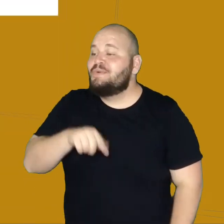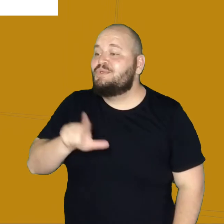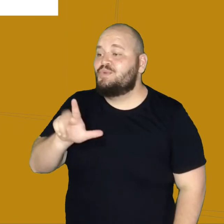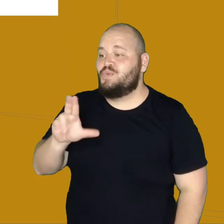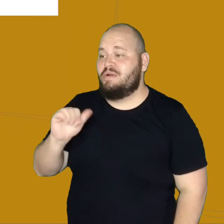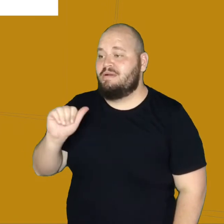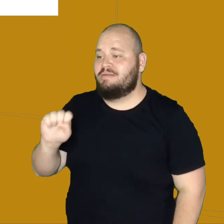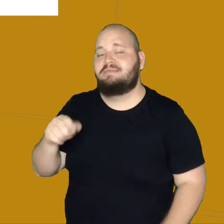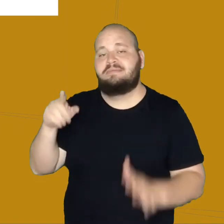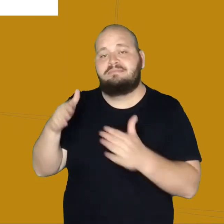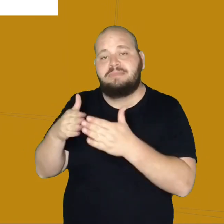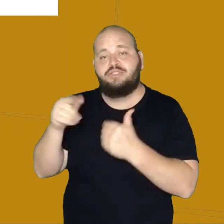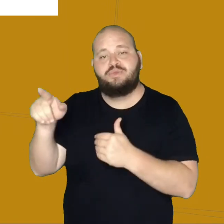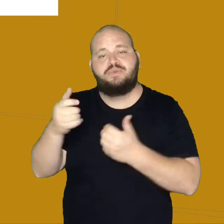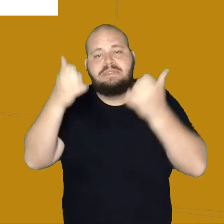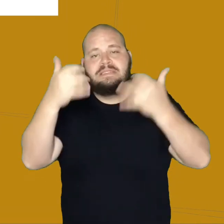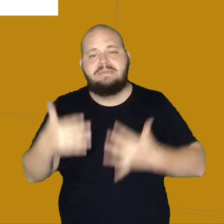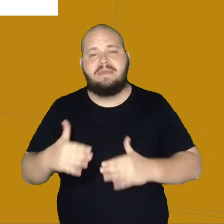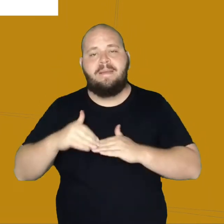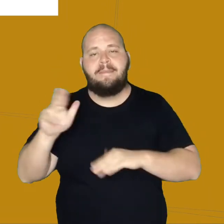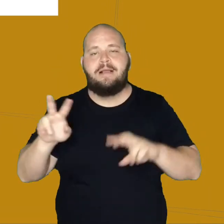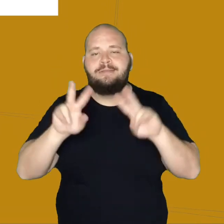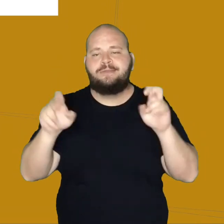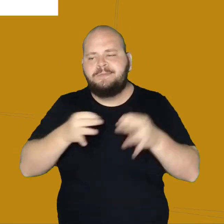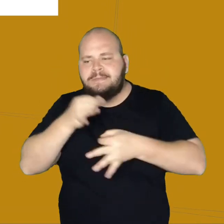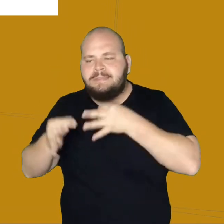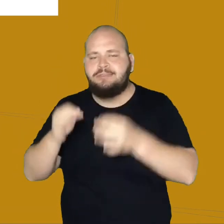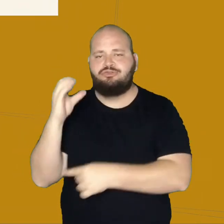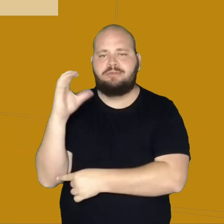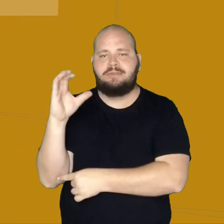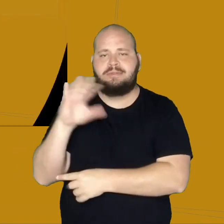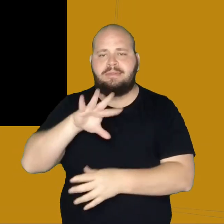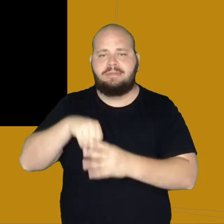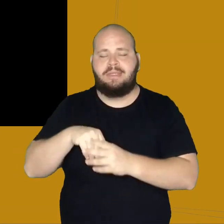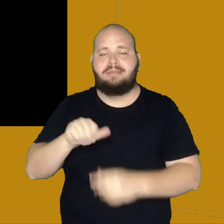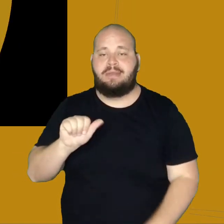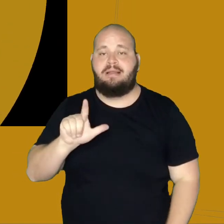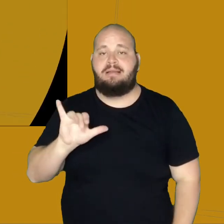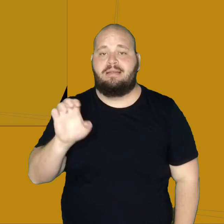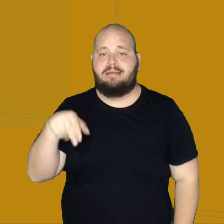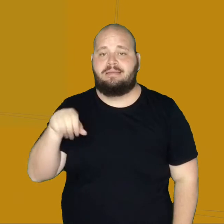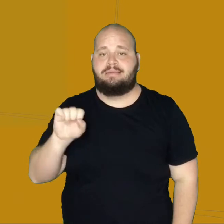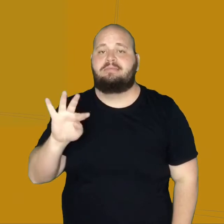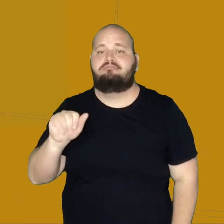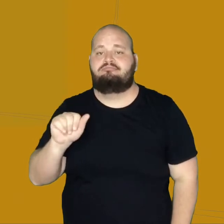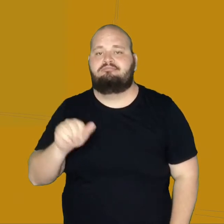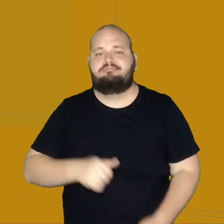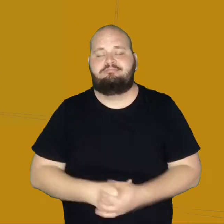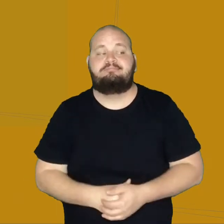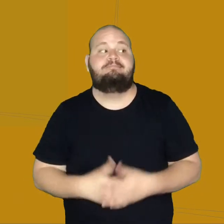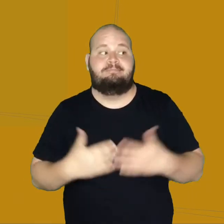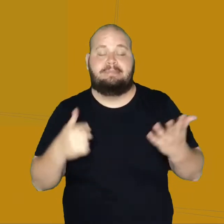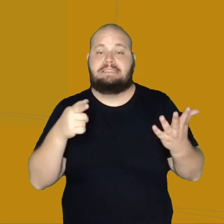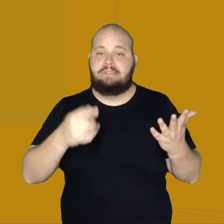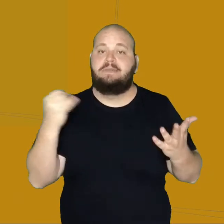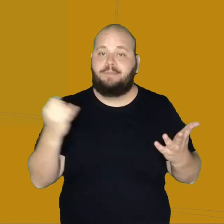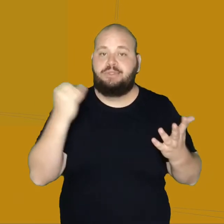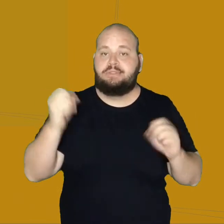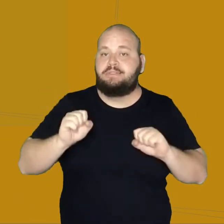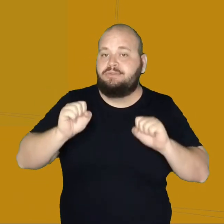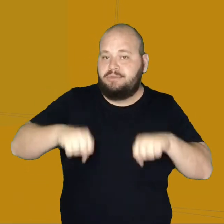isso? Nossa, que boa pergunta sobre a forma do texto. Em Papéis Avulsos, o Machado experimenta com uma variedade